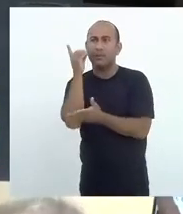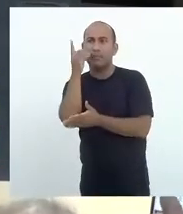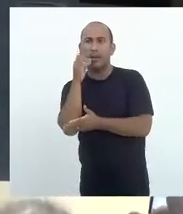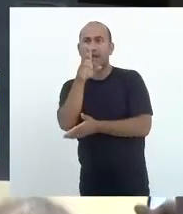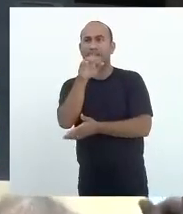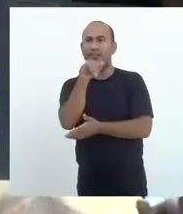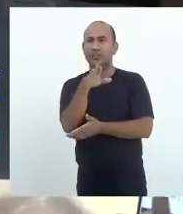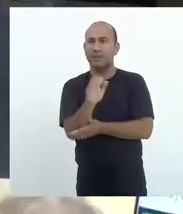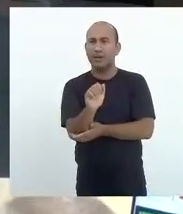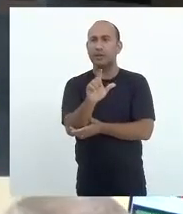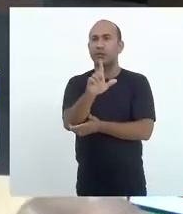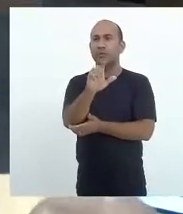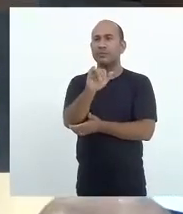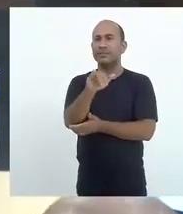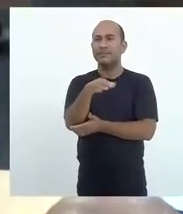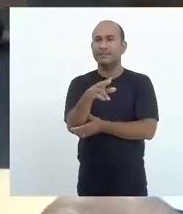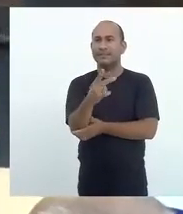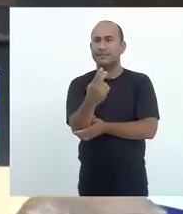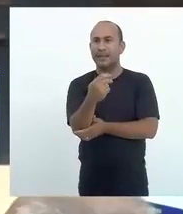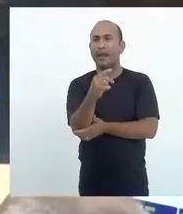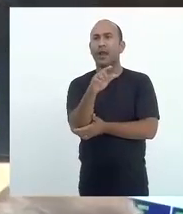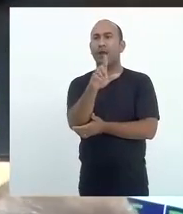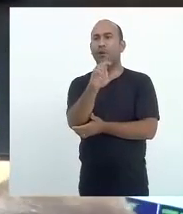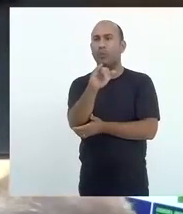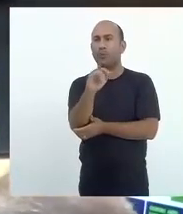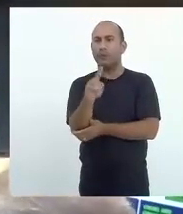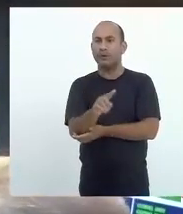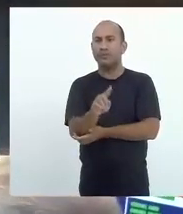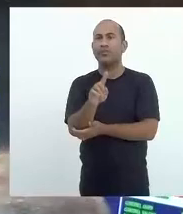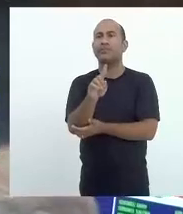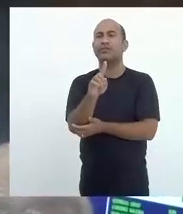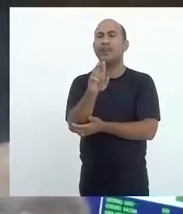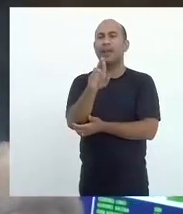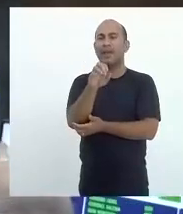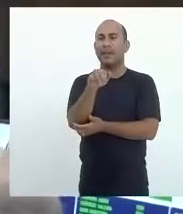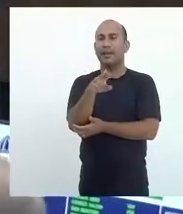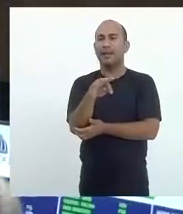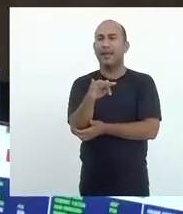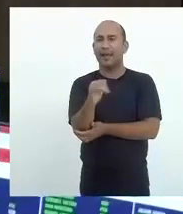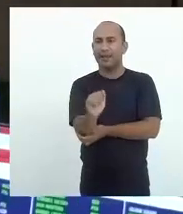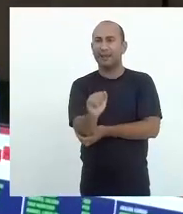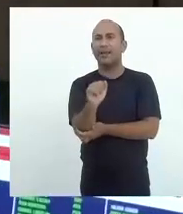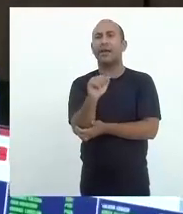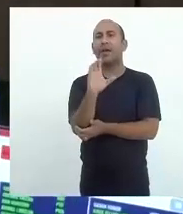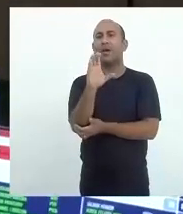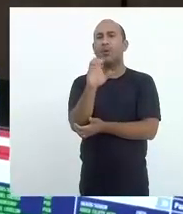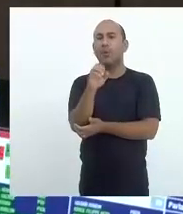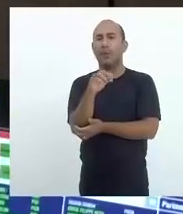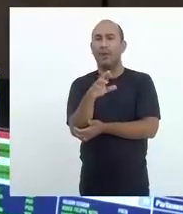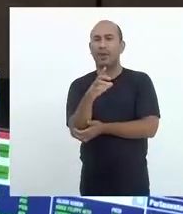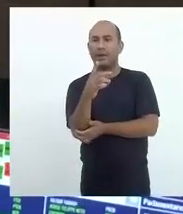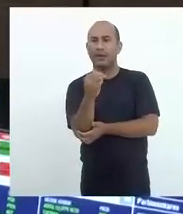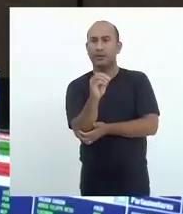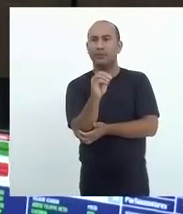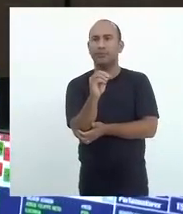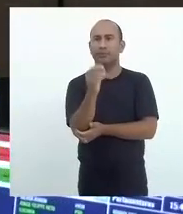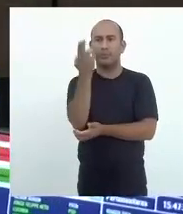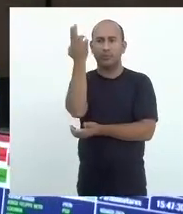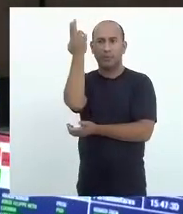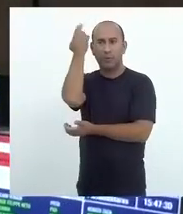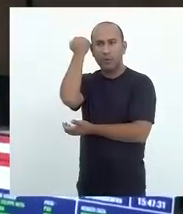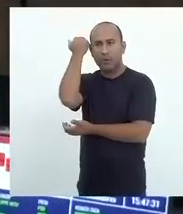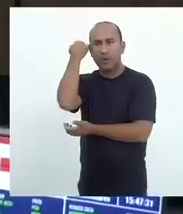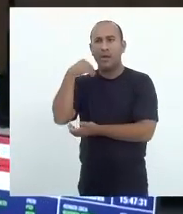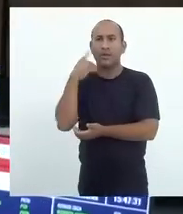Lucinha, deputado Luiz Paulo, deputada Renata Souza, deputado Leomar Coelho. Carlos Mink.